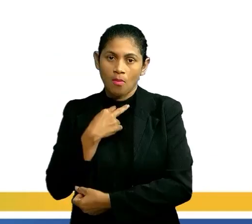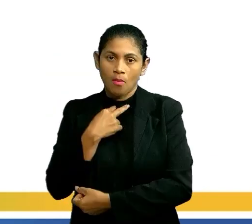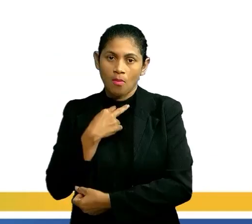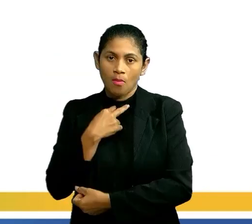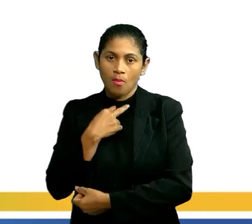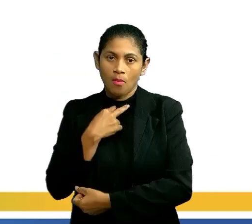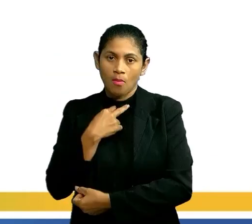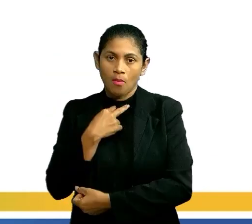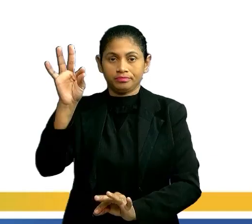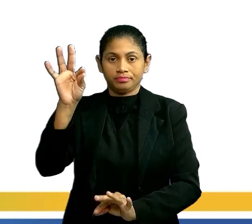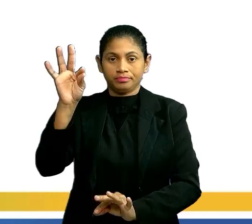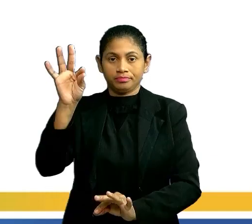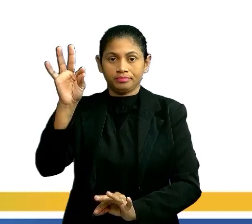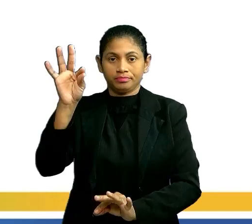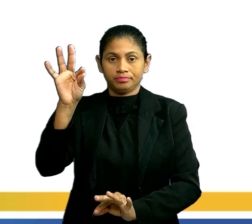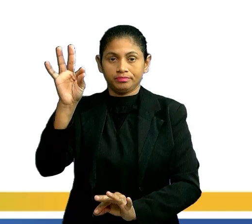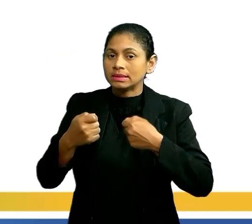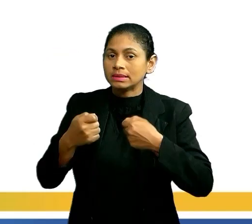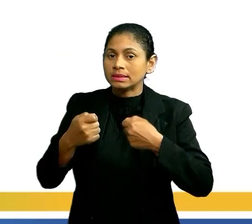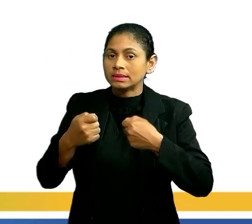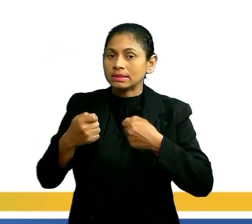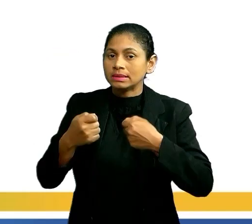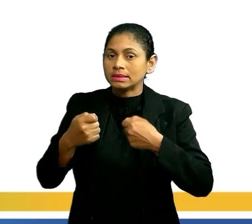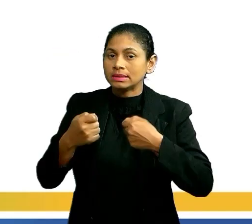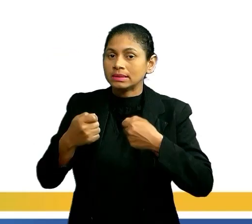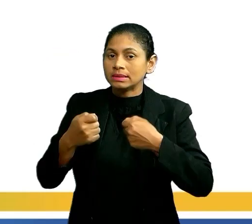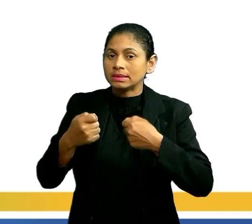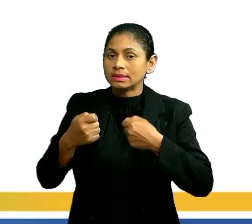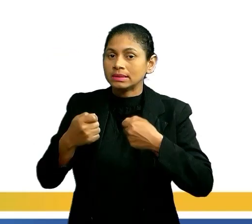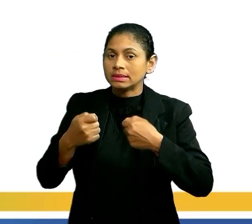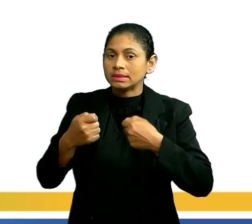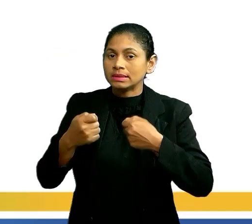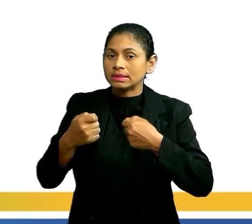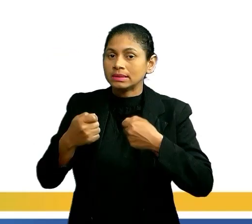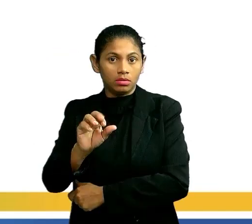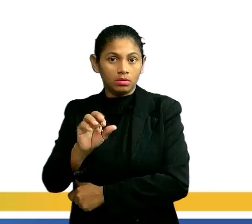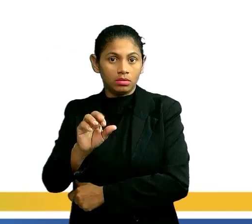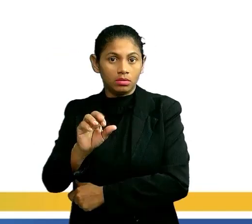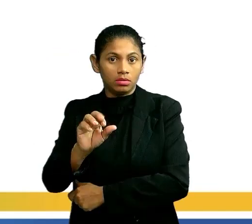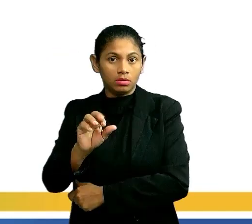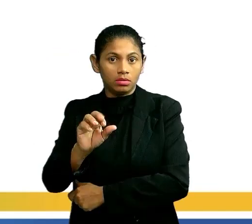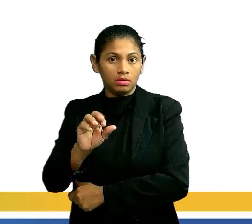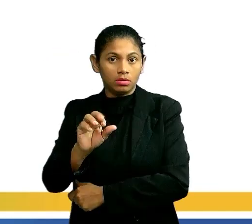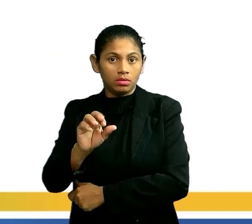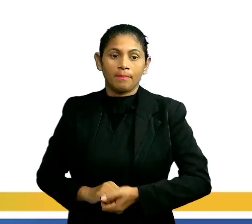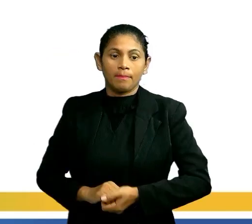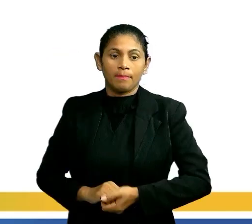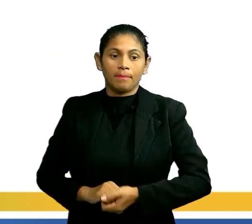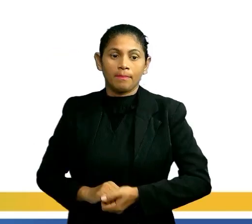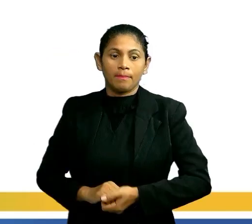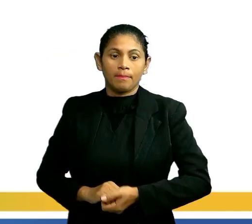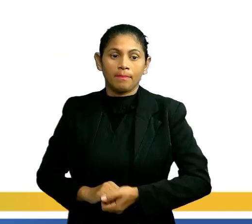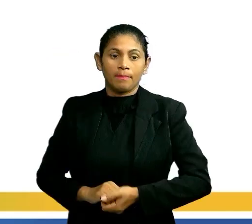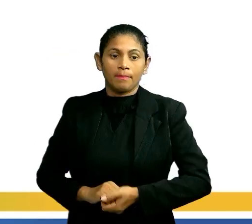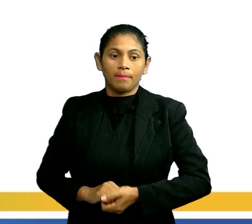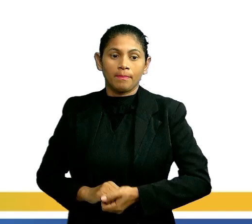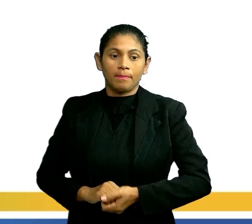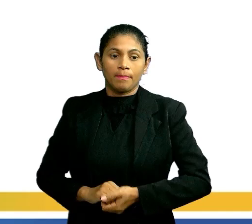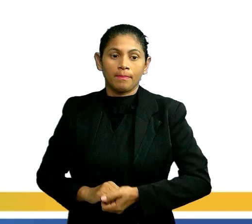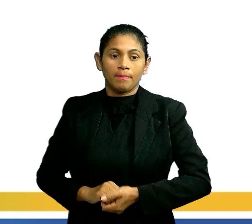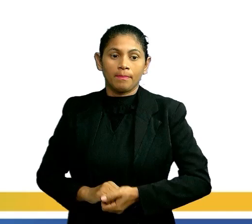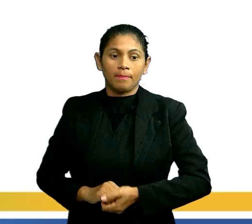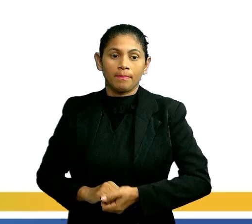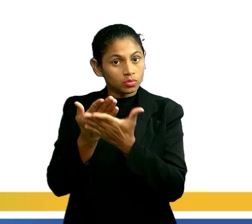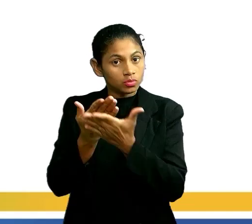o raio, tá? Então, para quanto é que deve ser aumentado esse raio? Lembrando que aqui eu tenho que trabalhar a questão